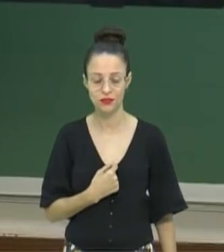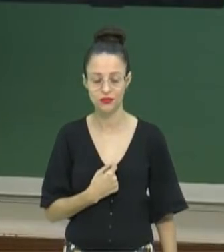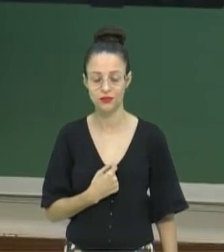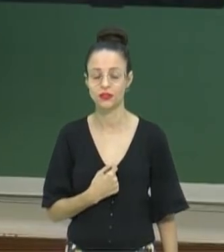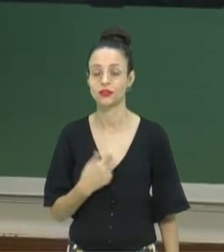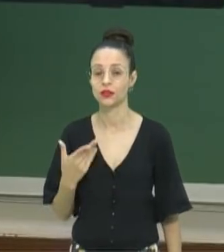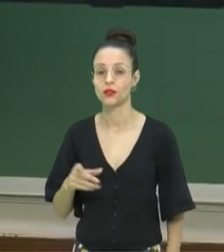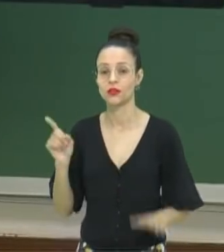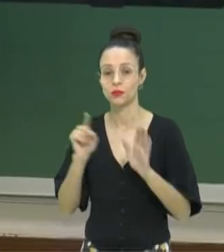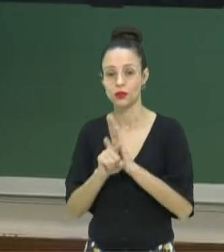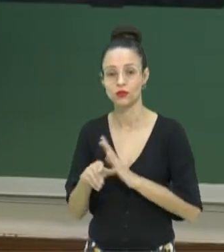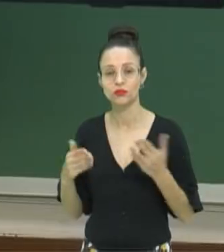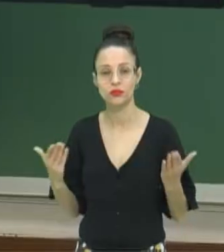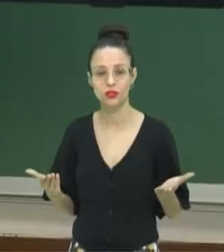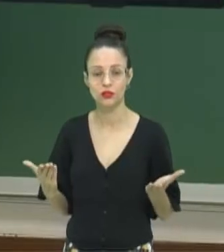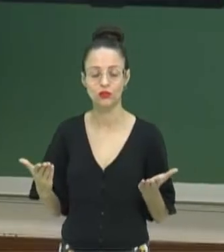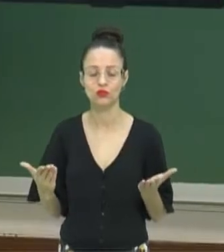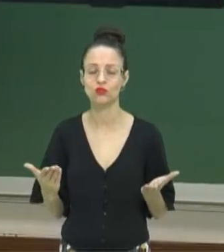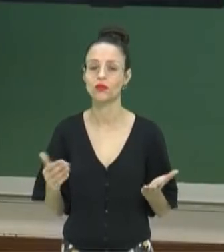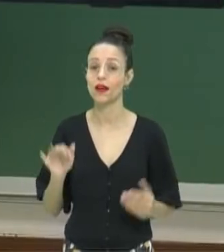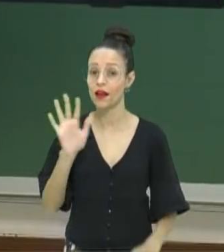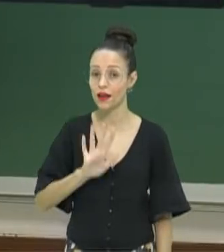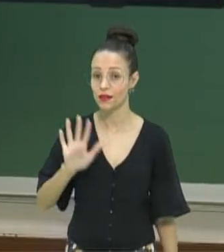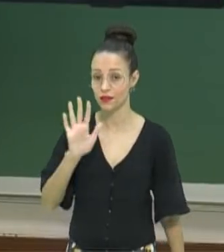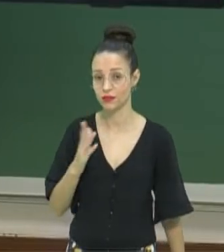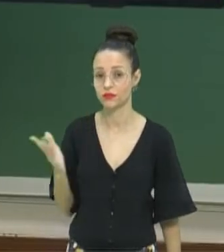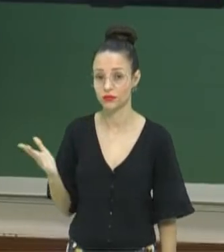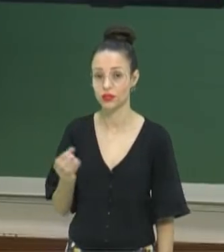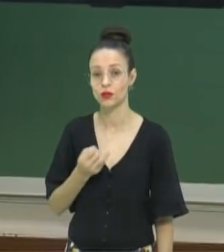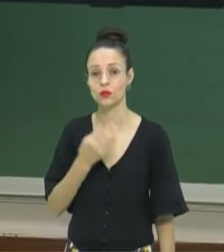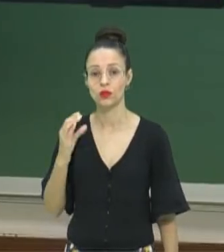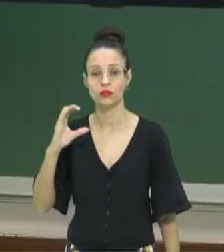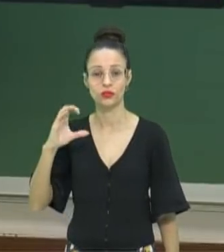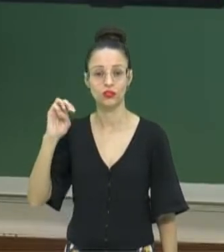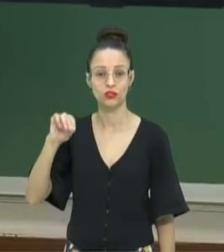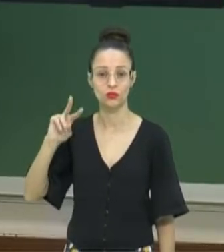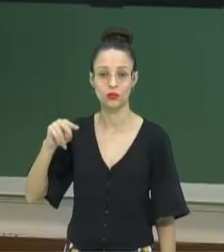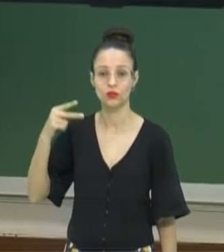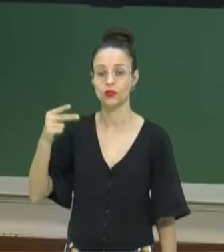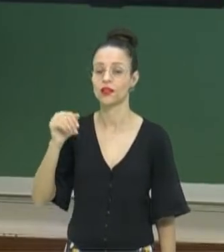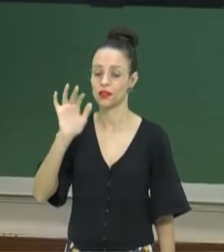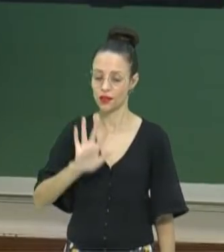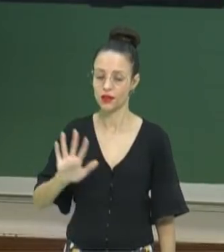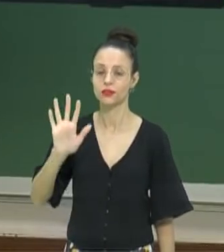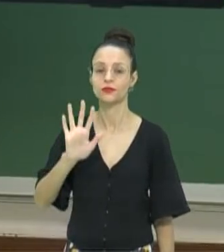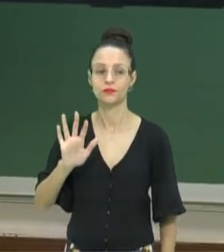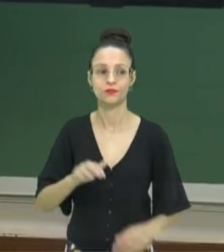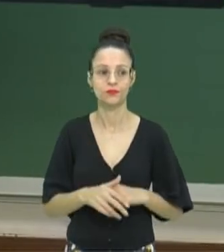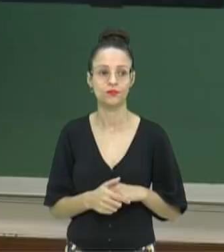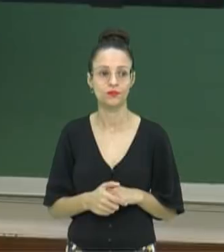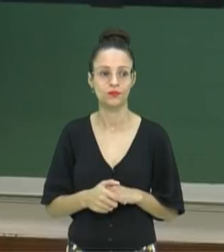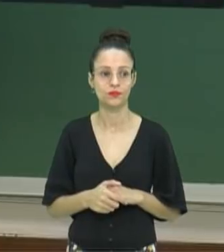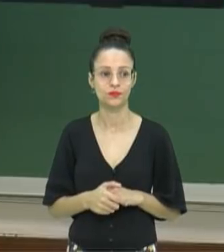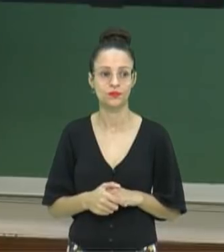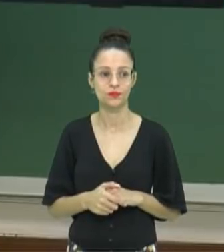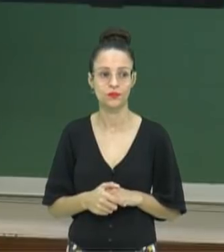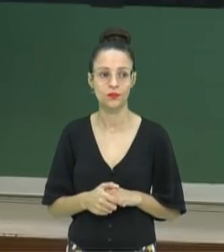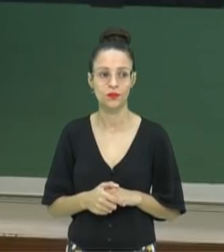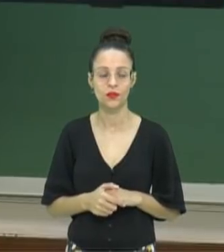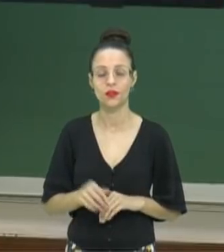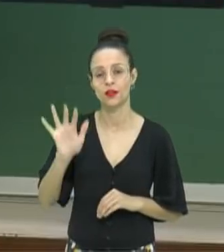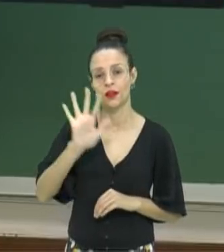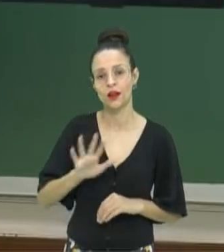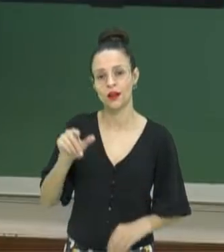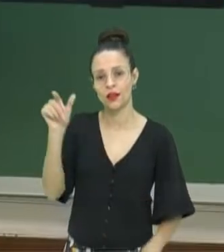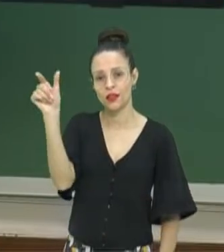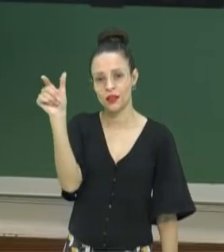que ele está perguntando? A área, ok? Quantos centímetros quadrados é a área? Então, eu preciso determinar a área